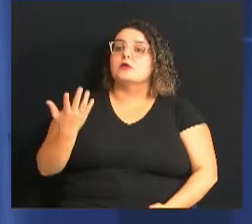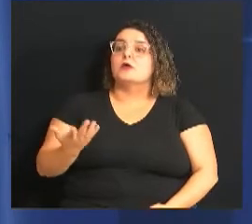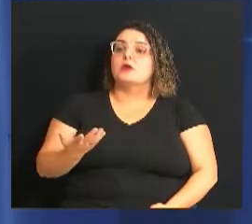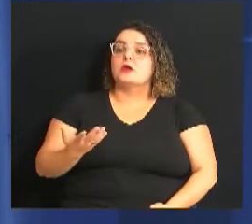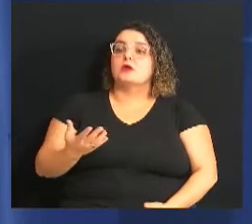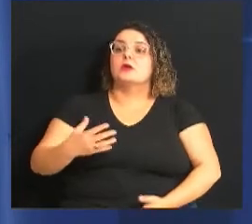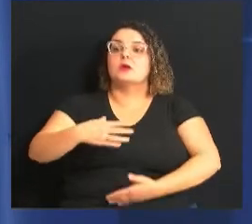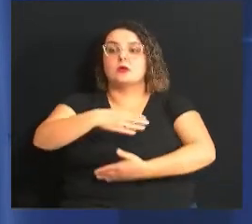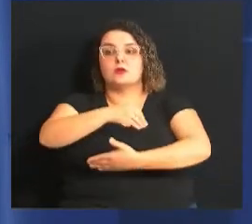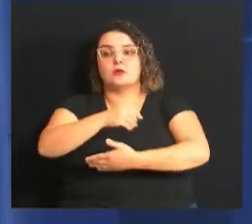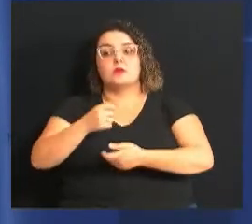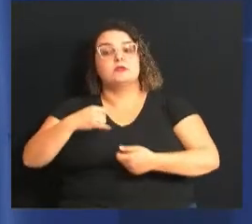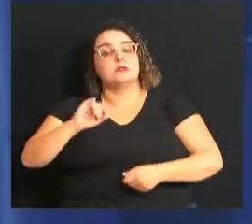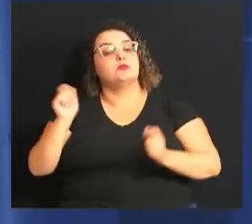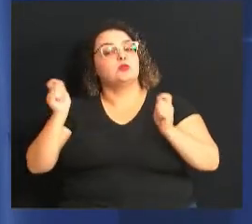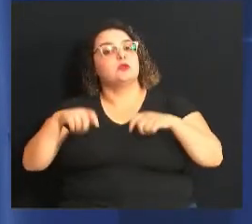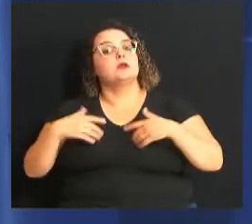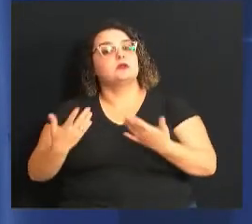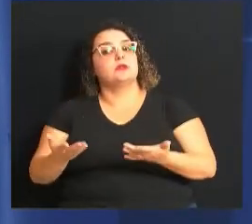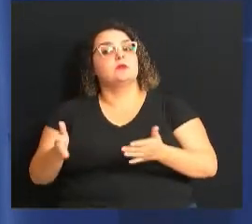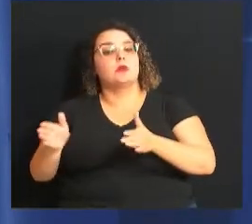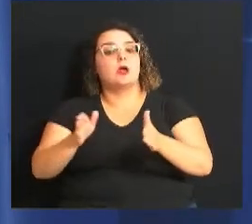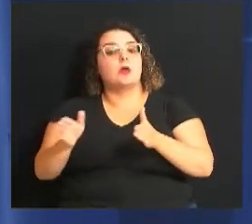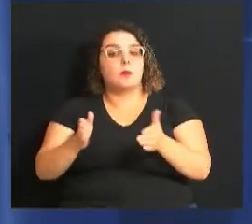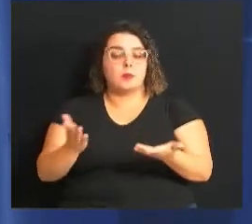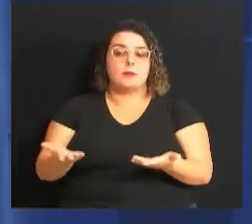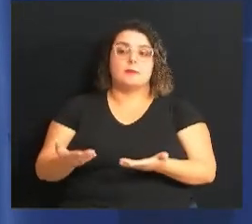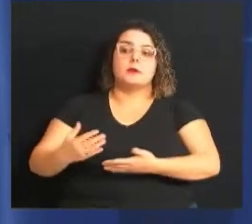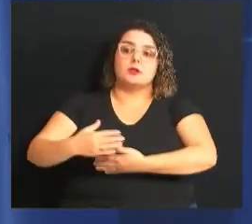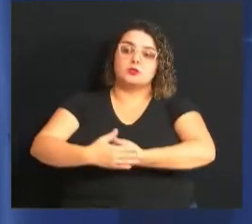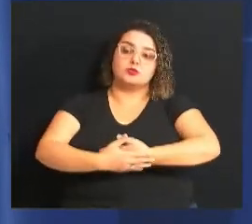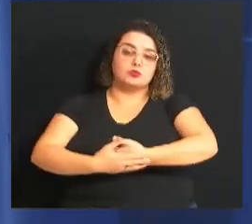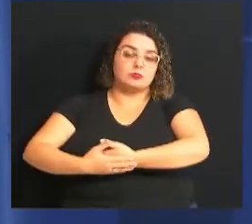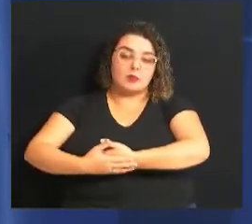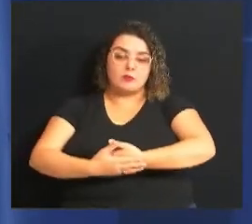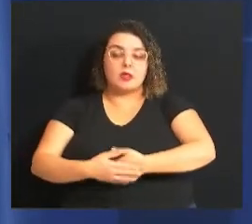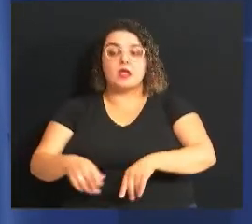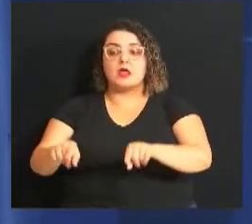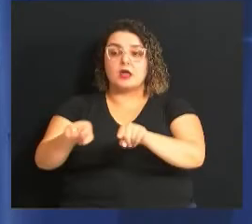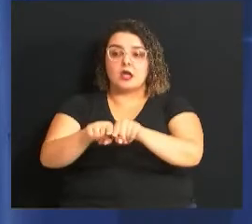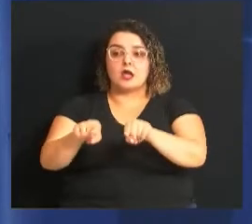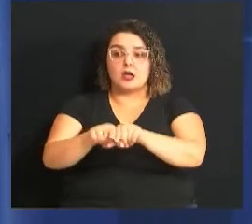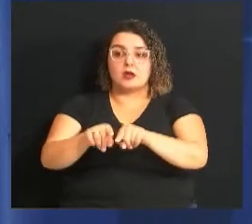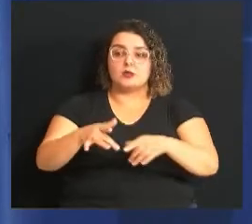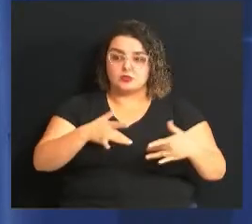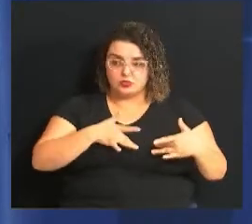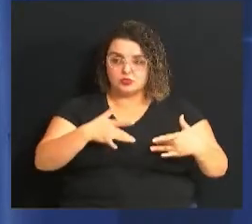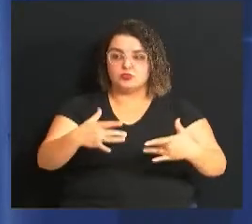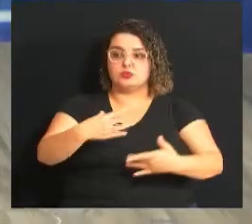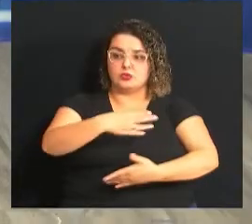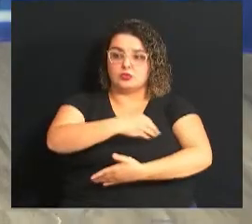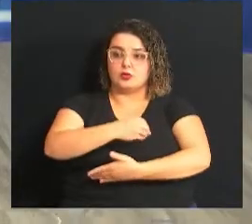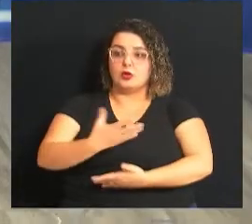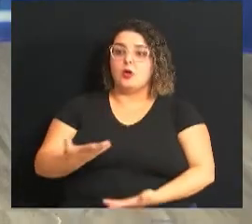amamentar, se possível, até um determinado tempo o seu bebê e também sobre doação de leite